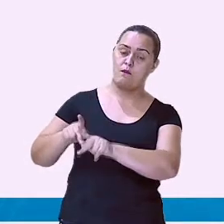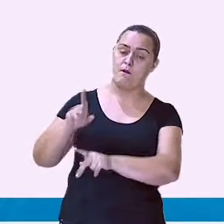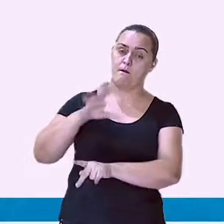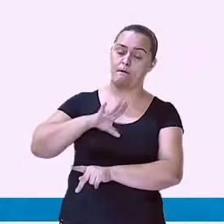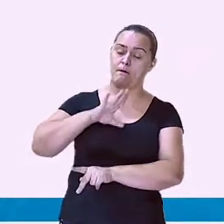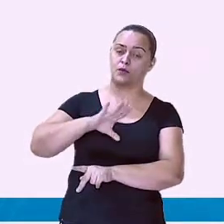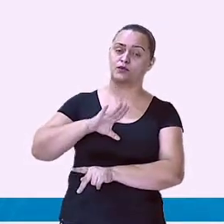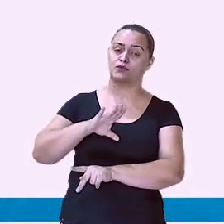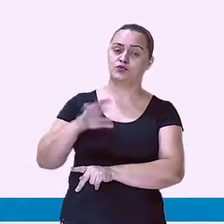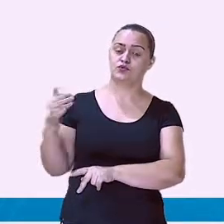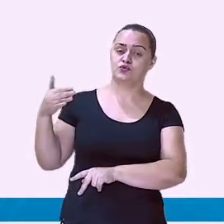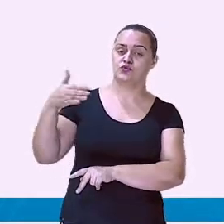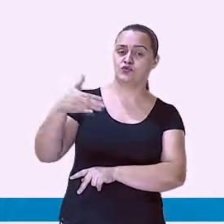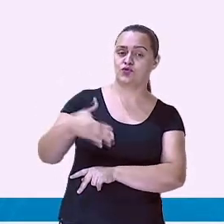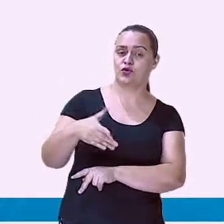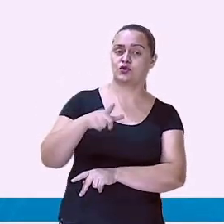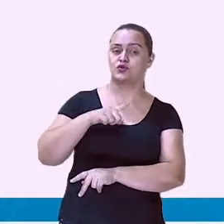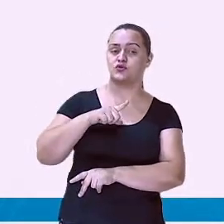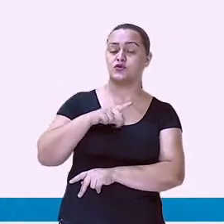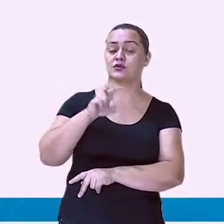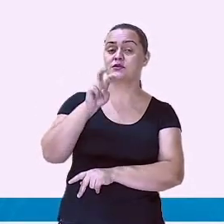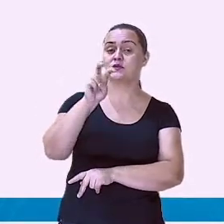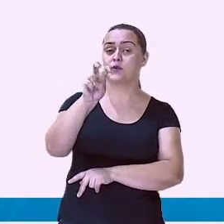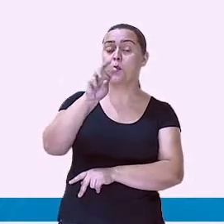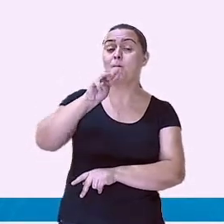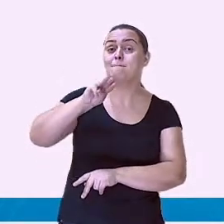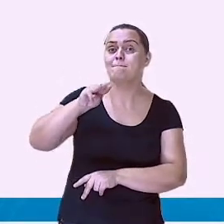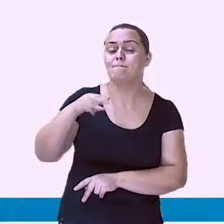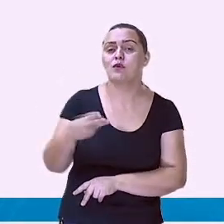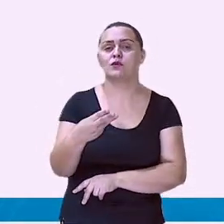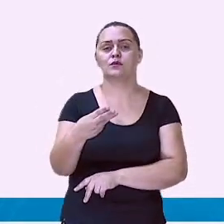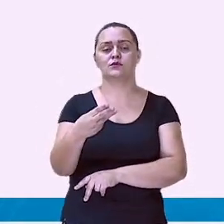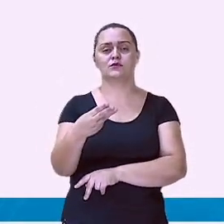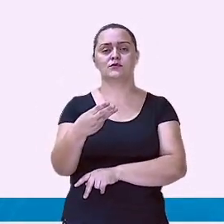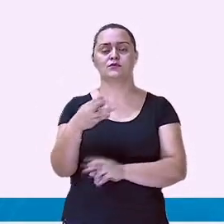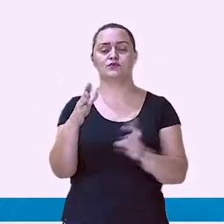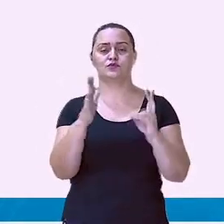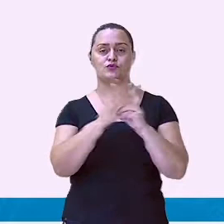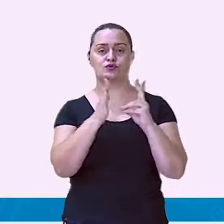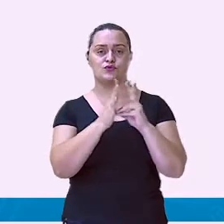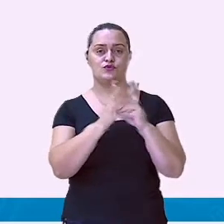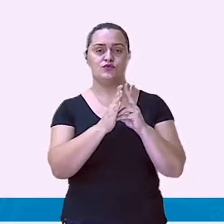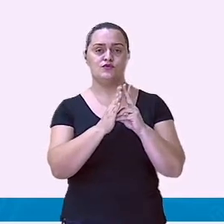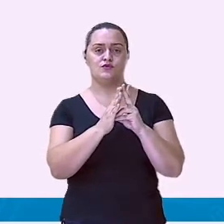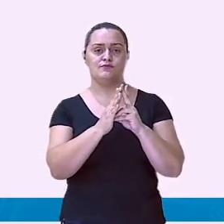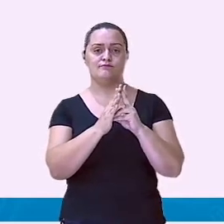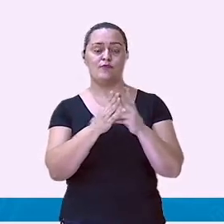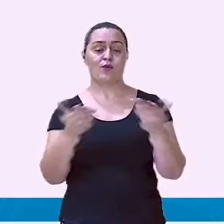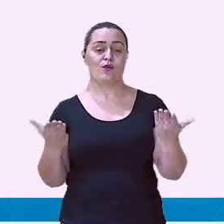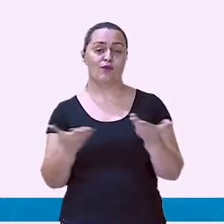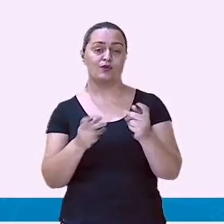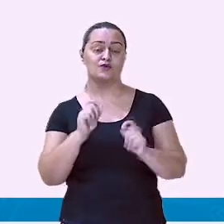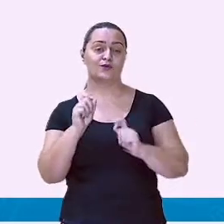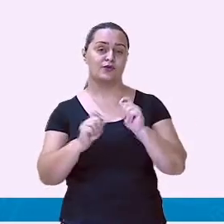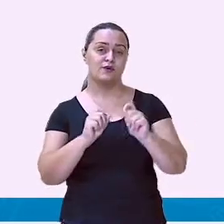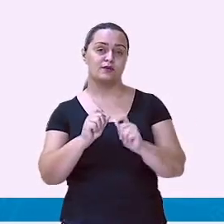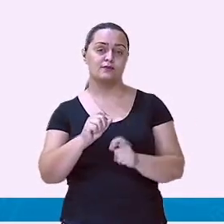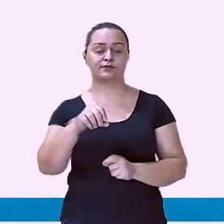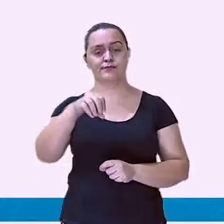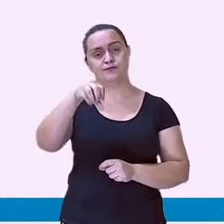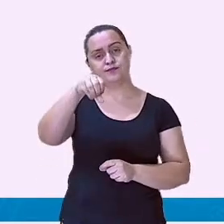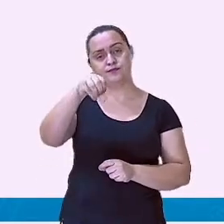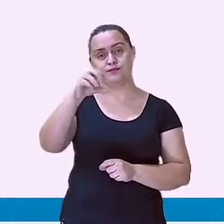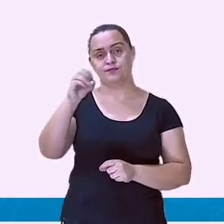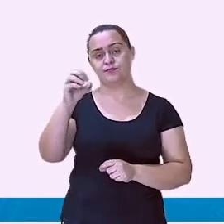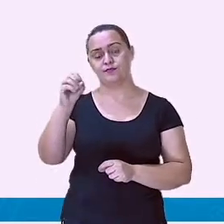5 milhões de indígenas. Hoje, esse número é de aproximadamente 900 mil. Como